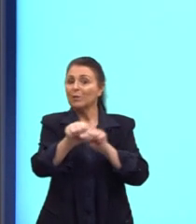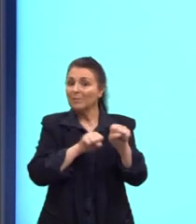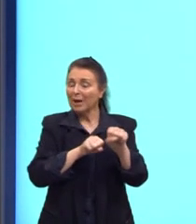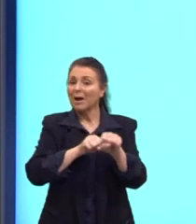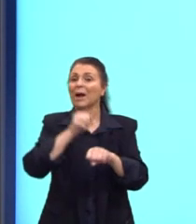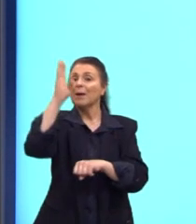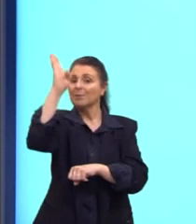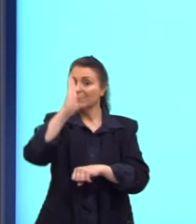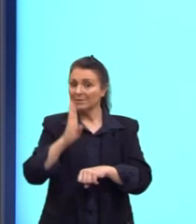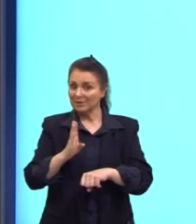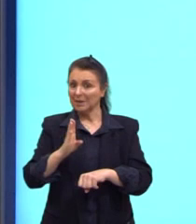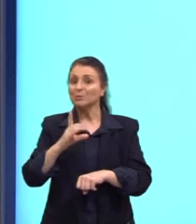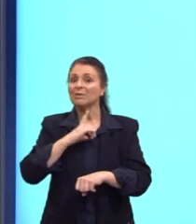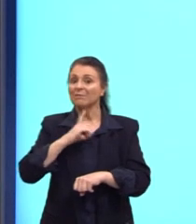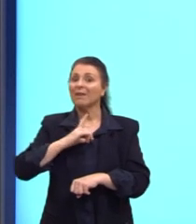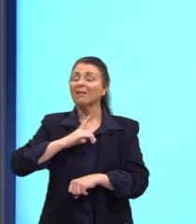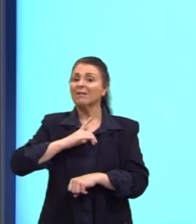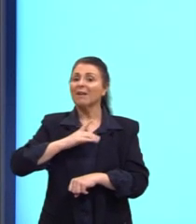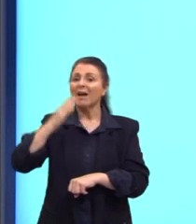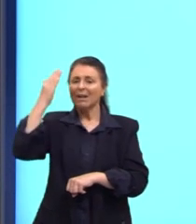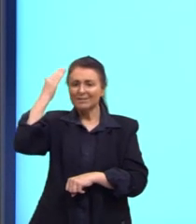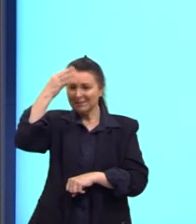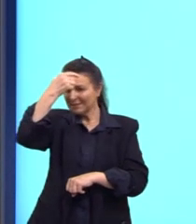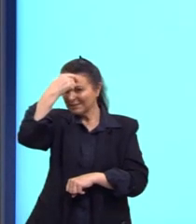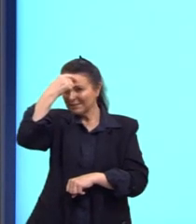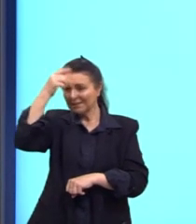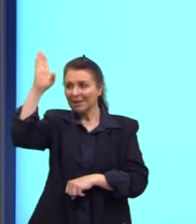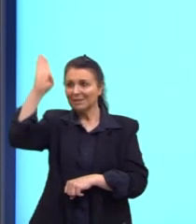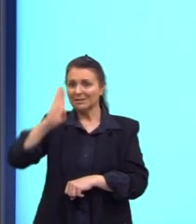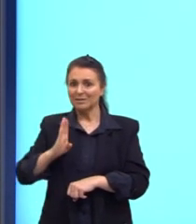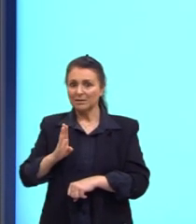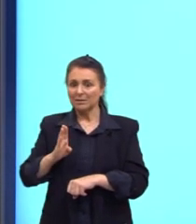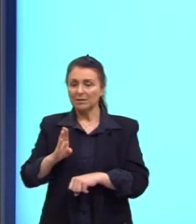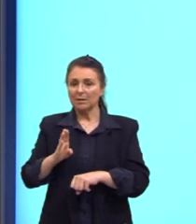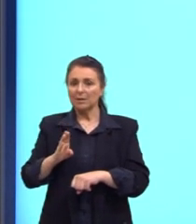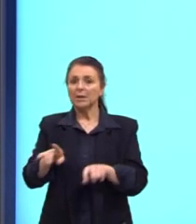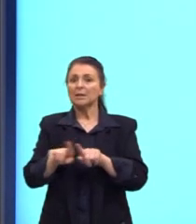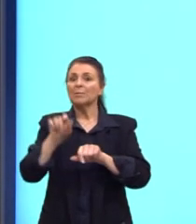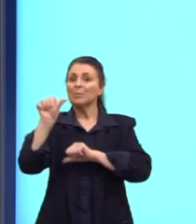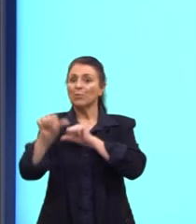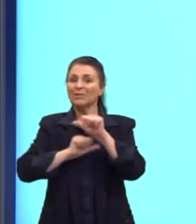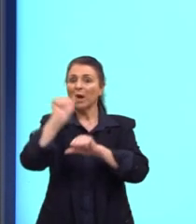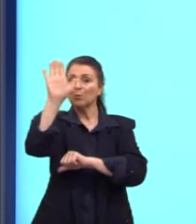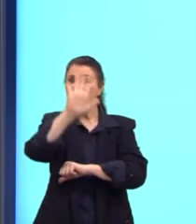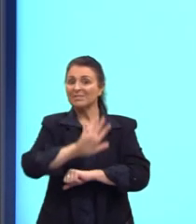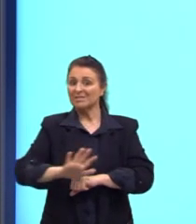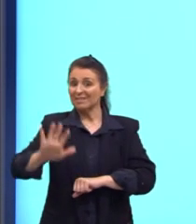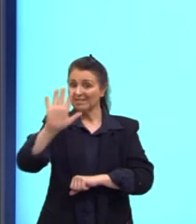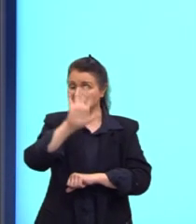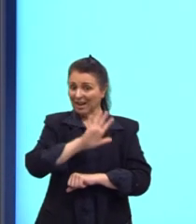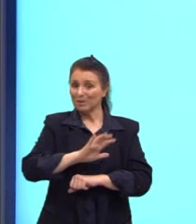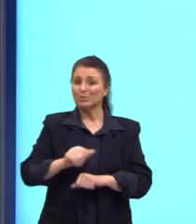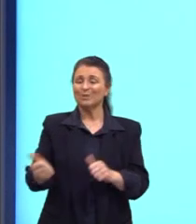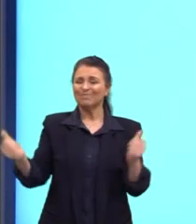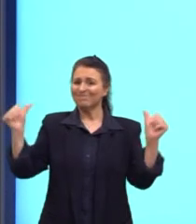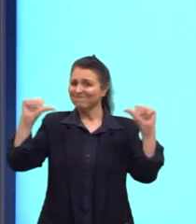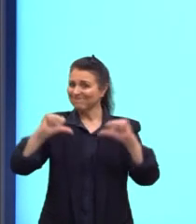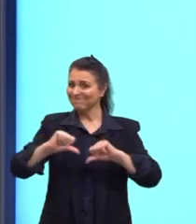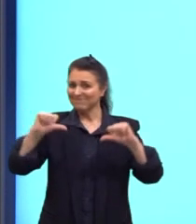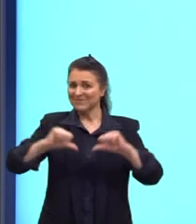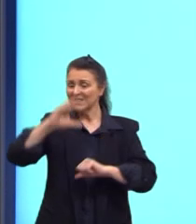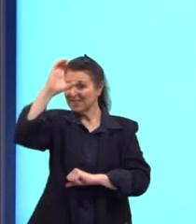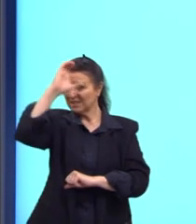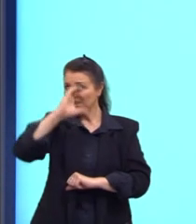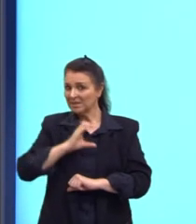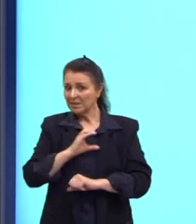seus direitos, podem mudar o atual cenário de precariedade, de precária, perdão, de precária cidadania